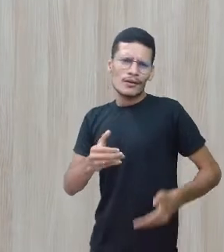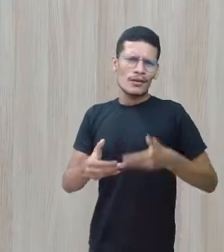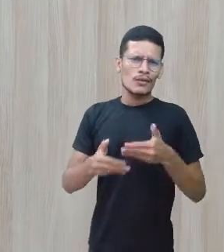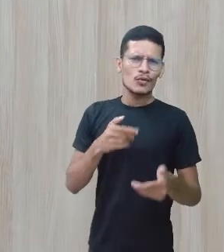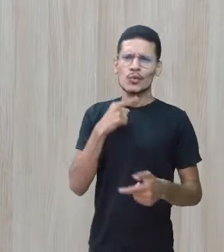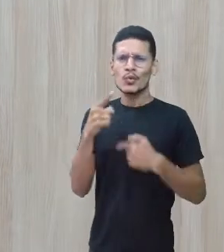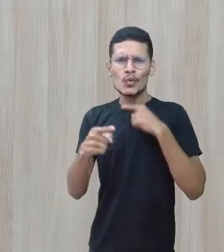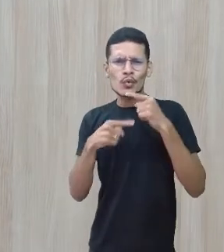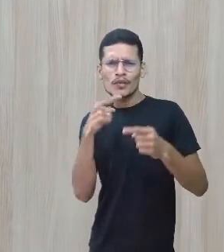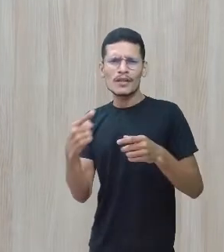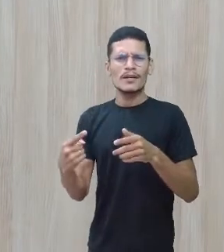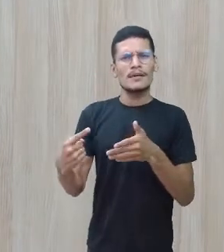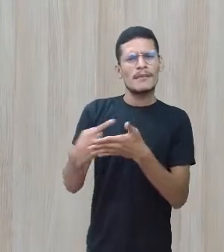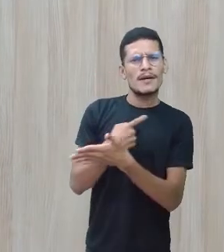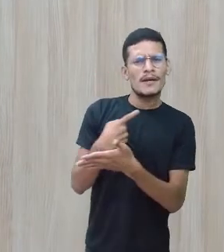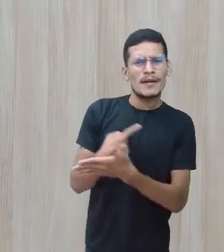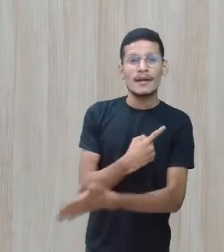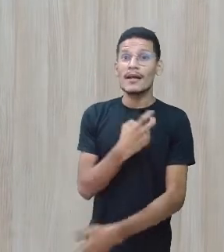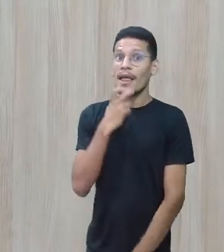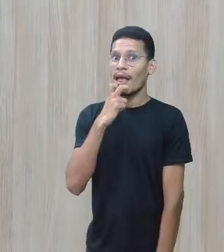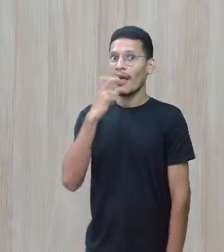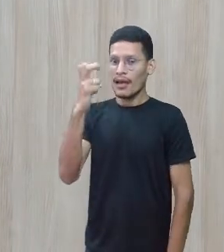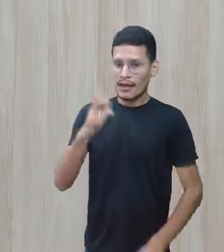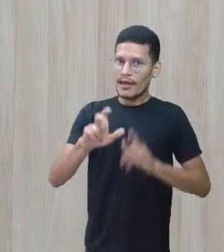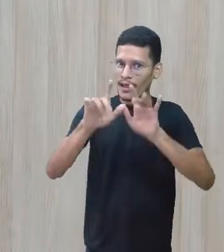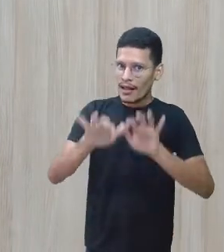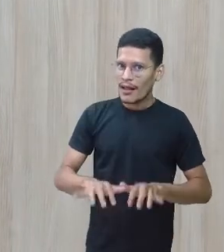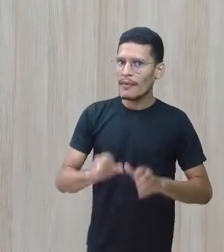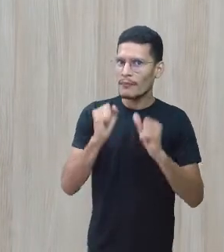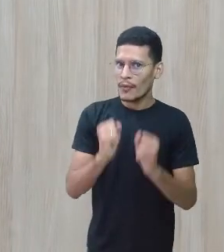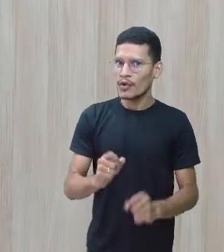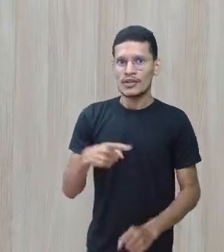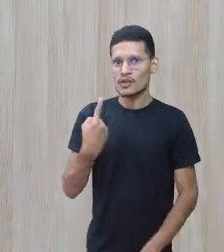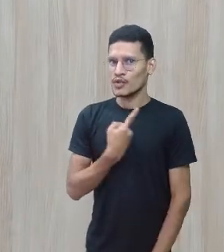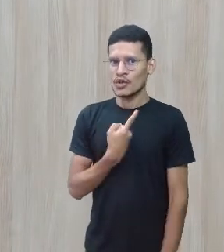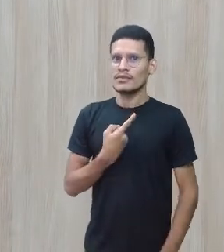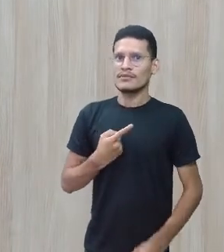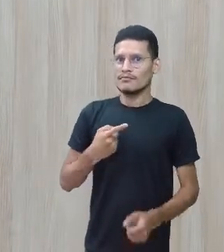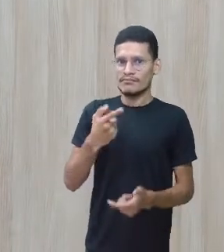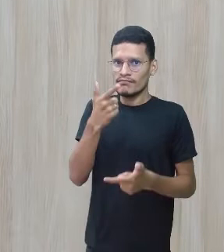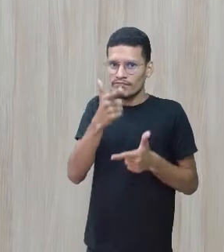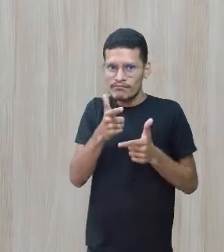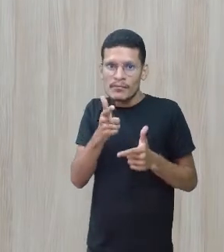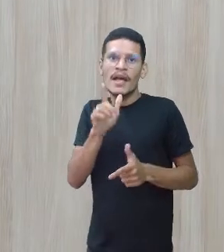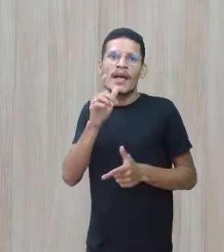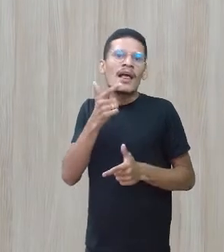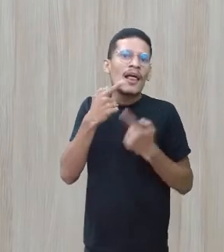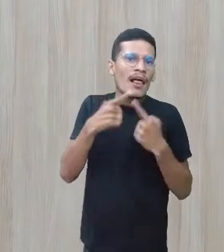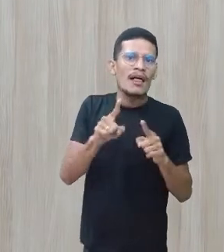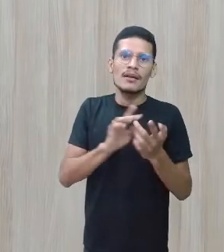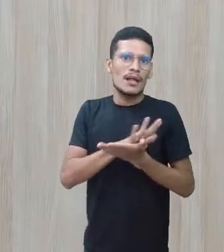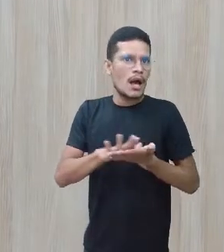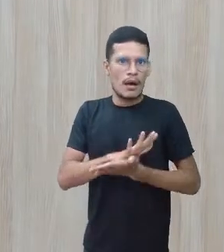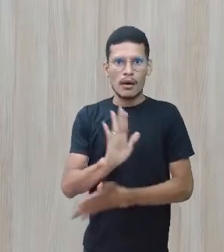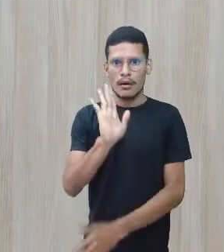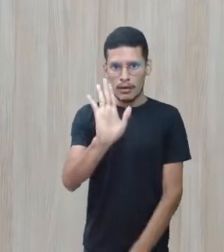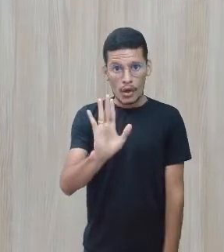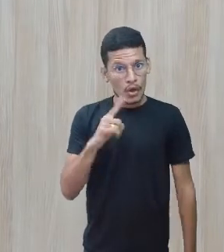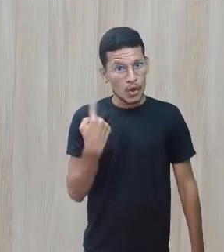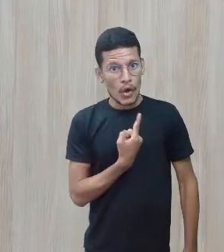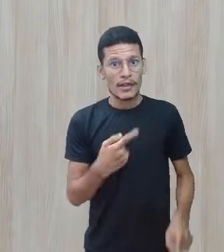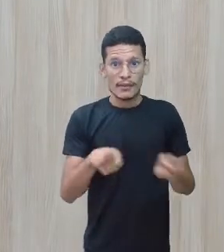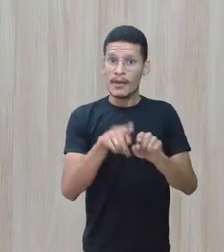dúvida, qualquer crise, gritem. Vocês podem colocar no chat, a gente não morde. A gente não só não morde, como a gente responde e é